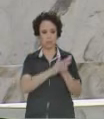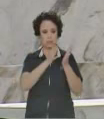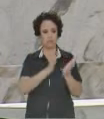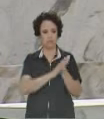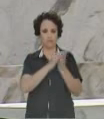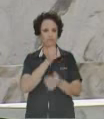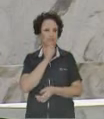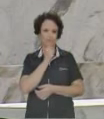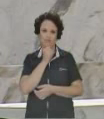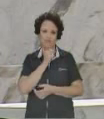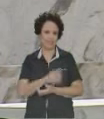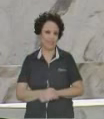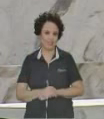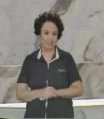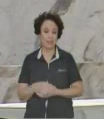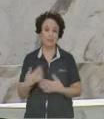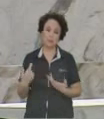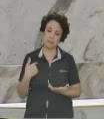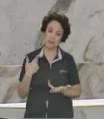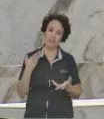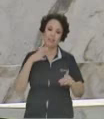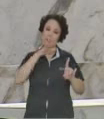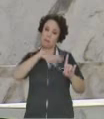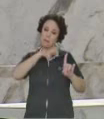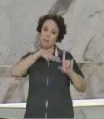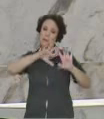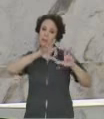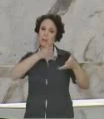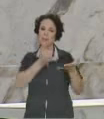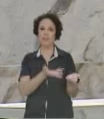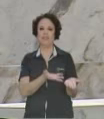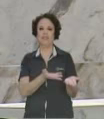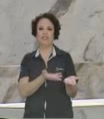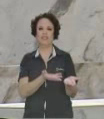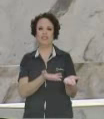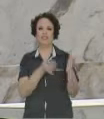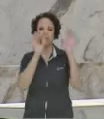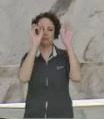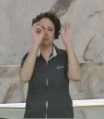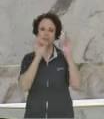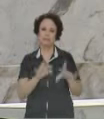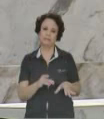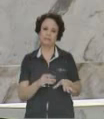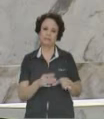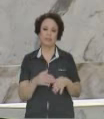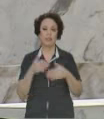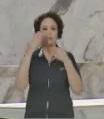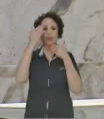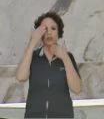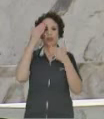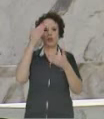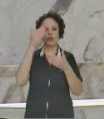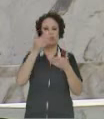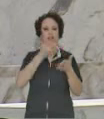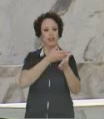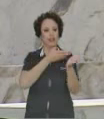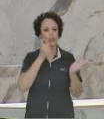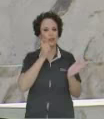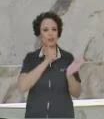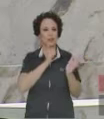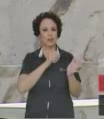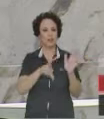mulher eu gostaria de homenageá las de forma absolutamente especial muito obrigado as meninas do futebol